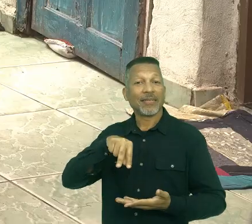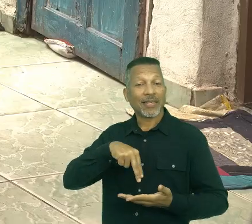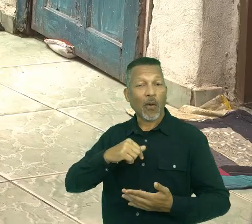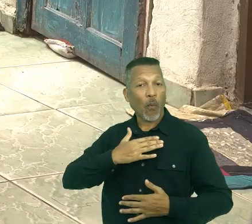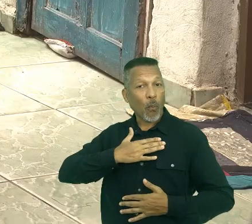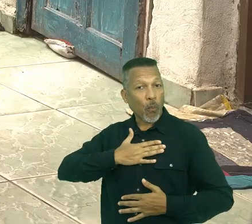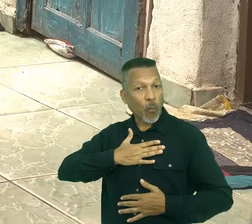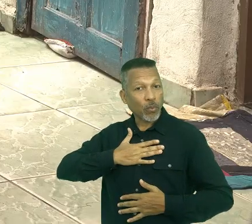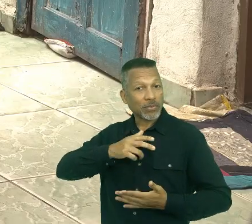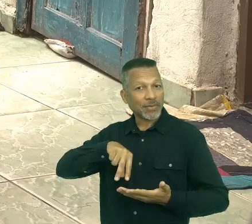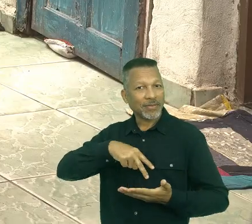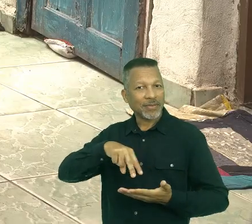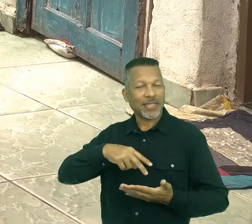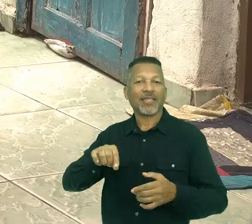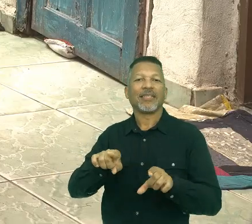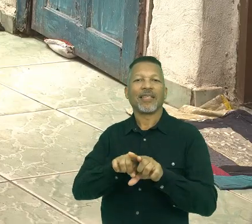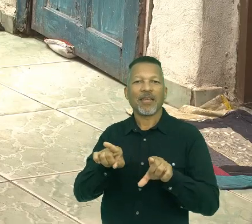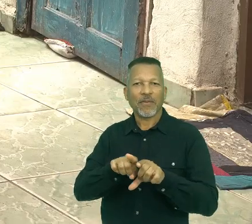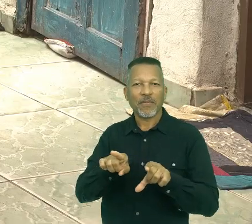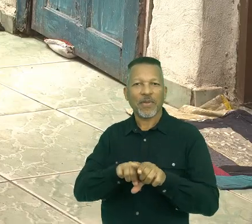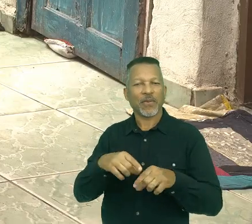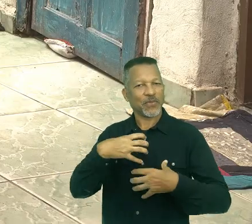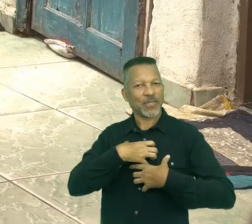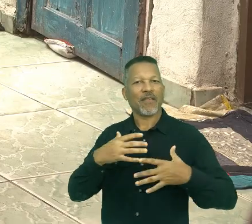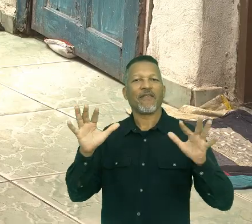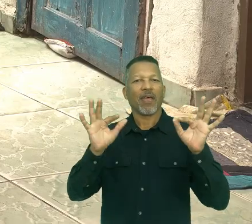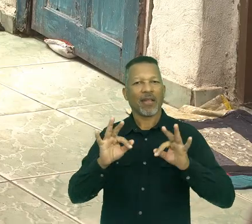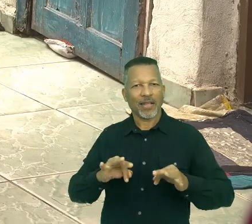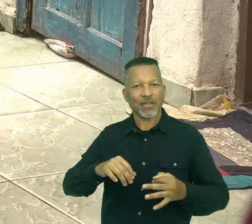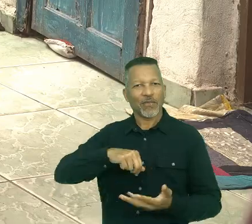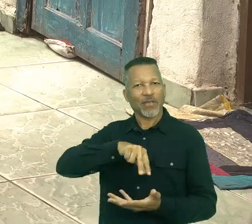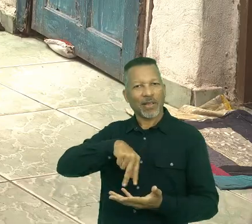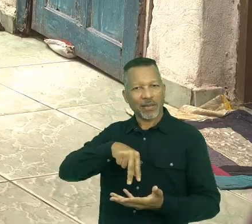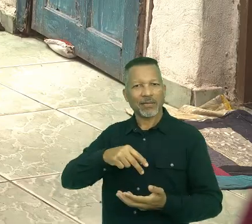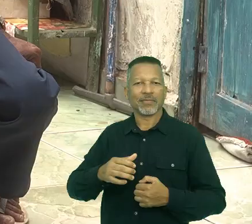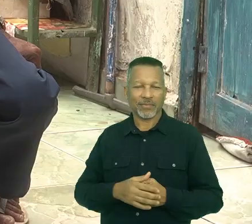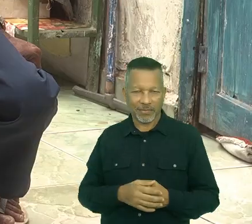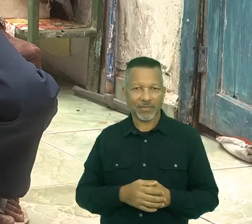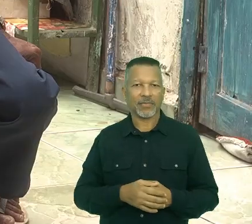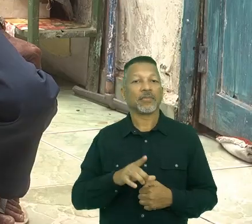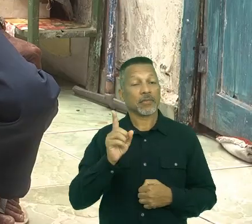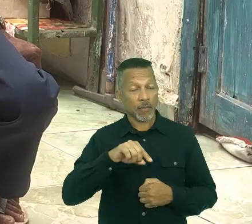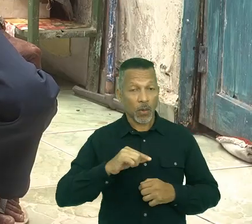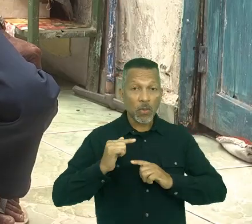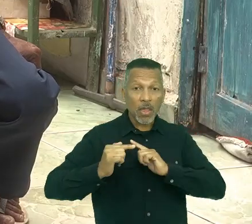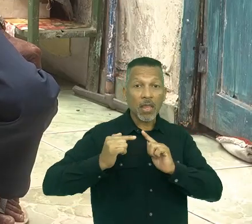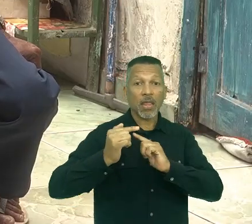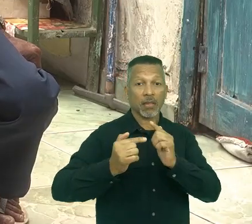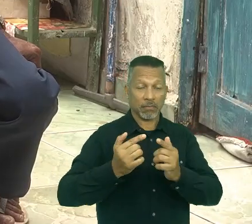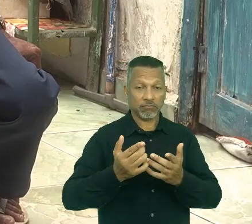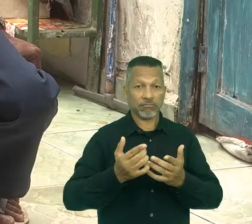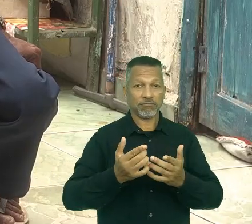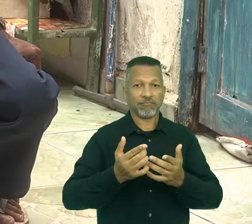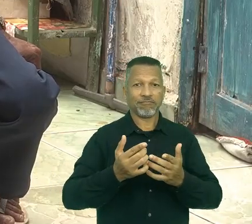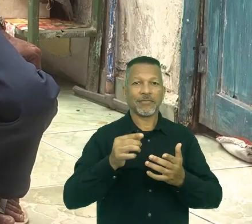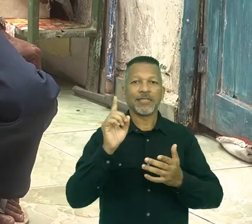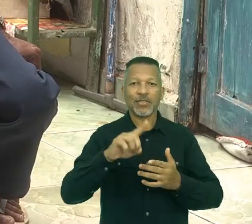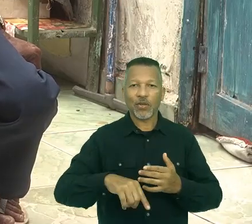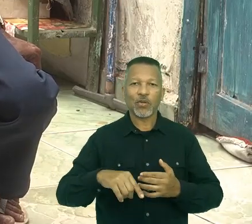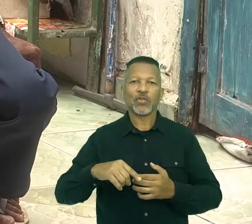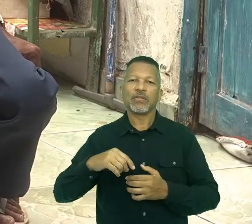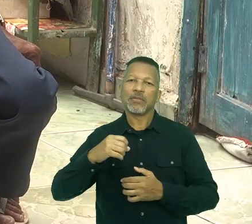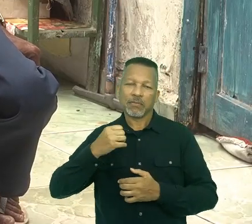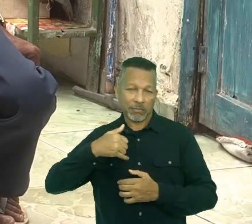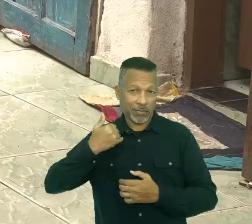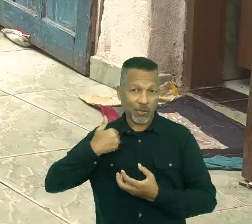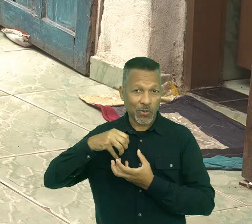Eu gosto de dançar. Eu também fico muito feliz quando eu vou dançar. A tradição de, né, dos velhos para